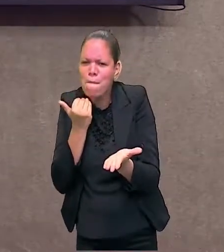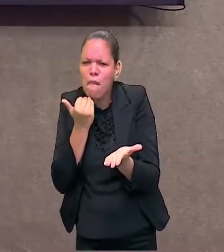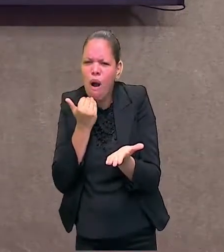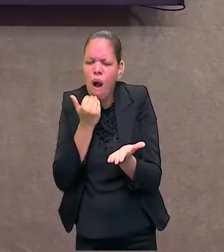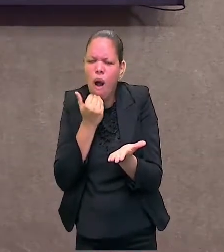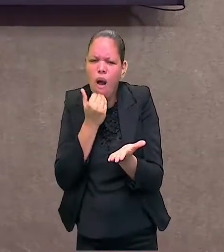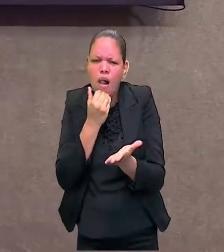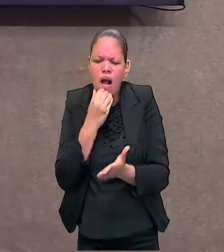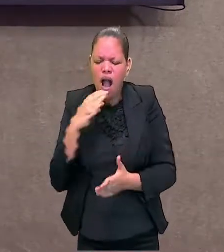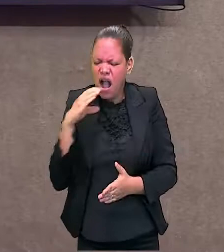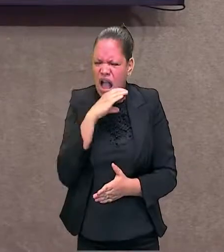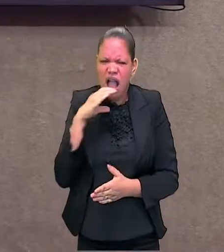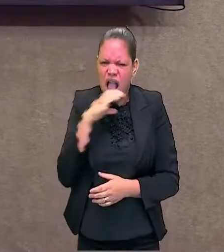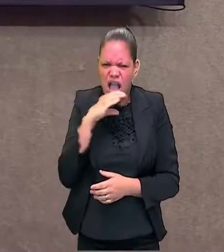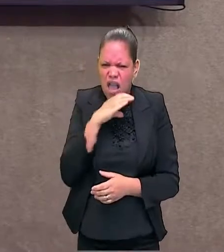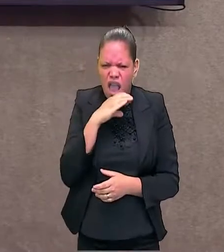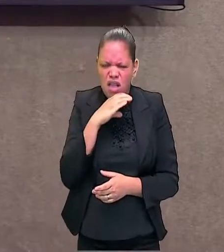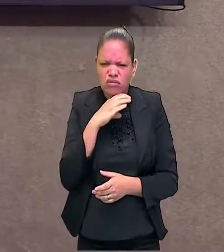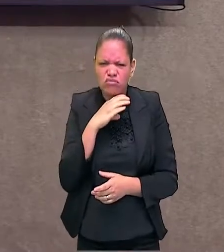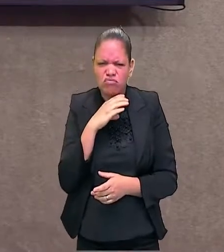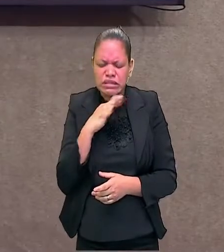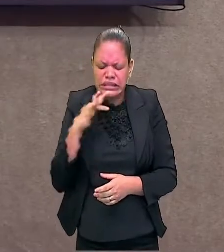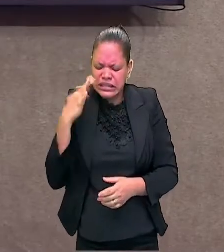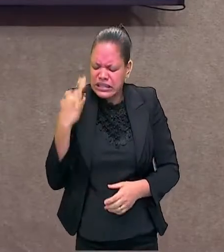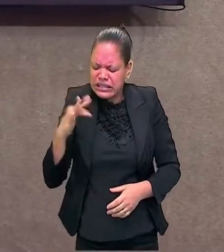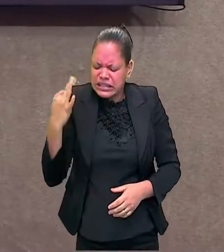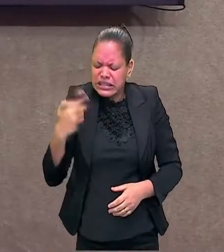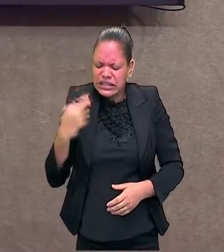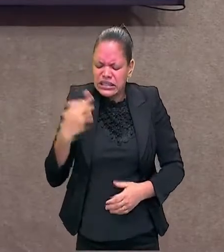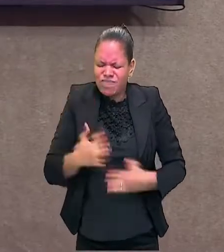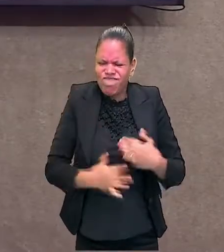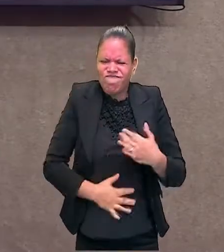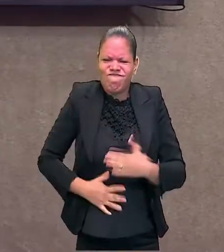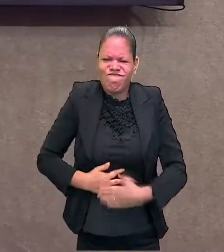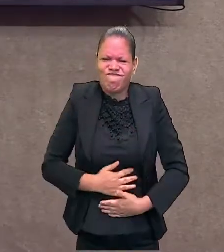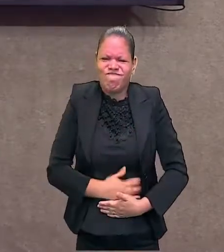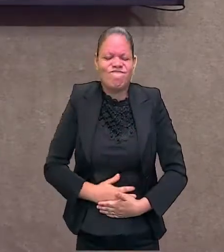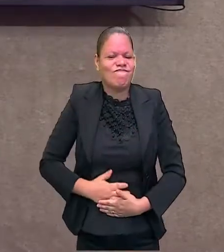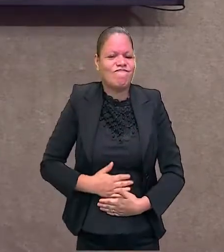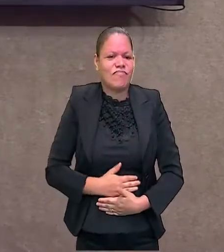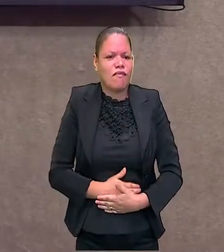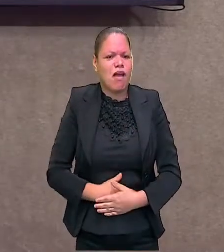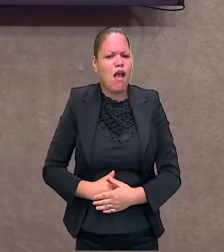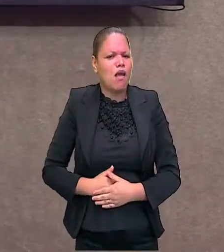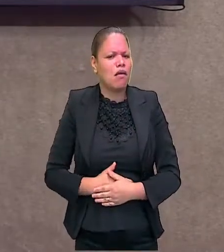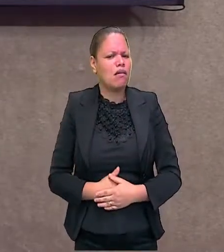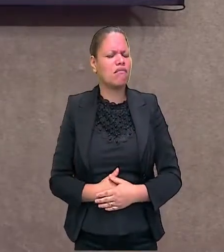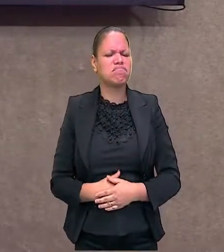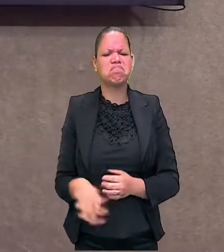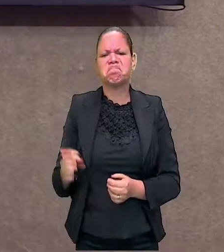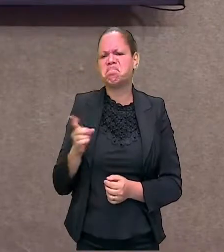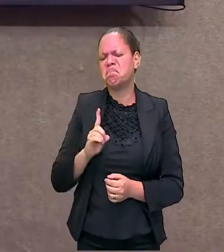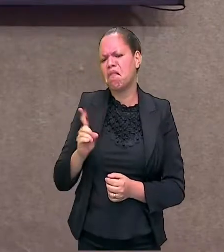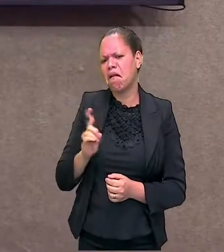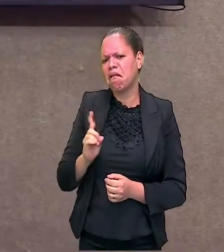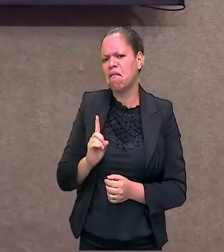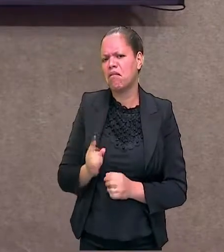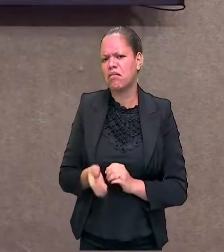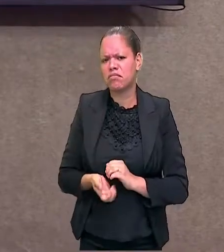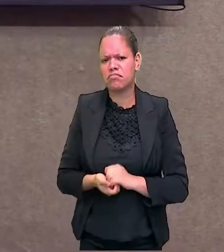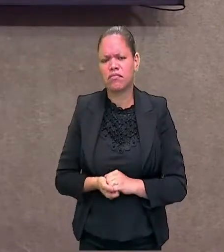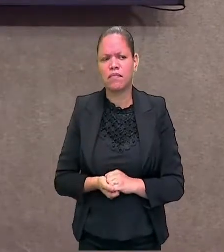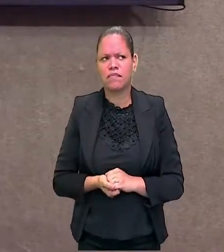quando nós comemos algo muito quente e insistimos em engolir, porque